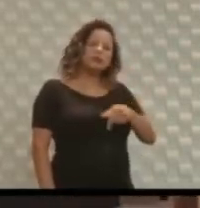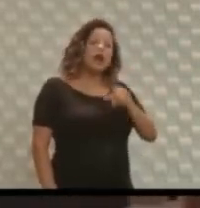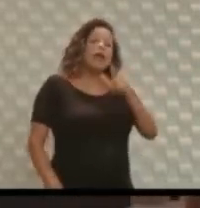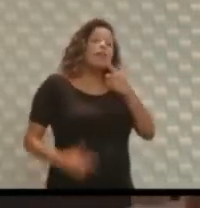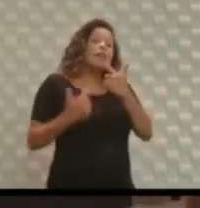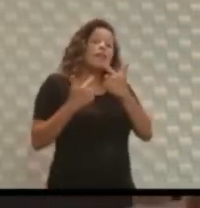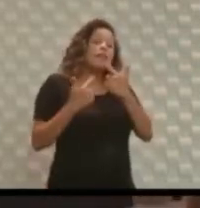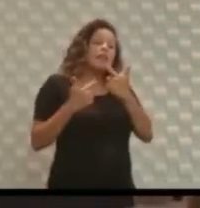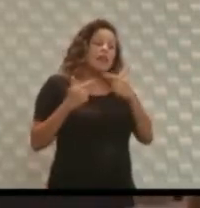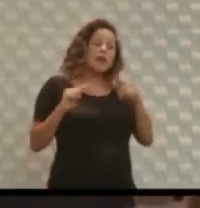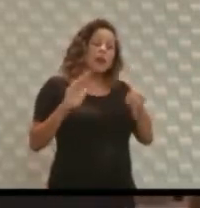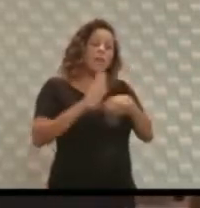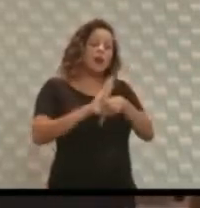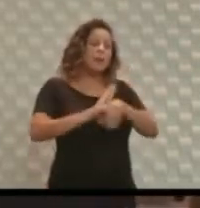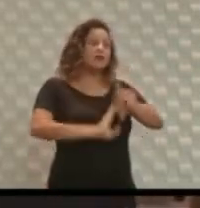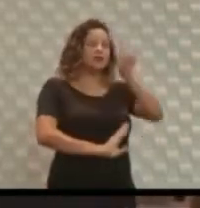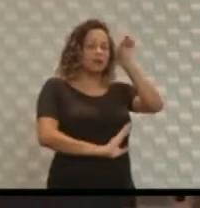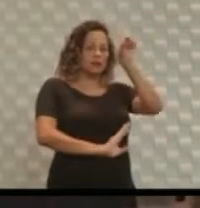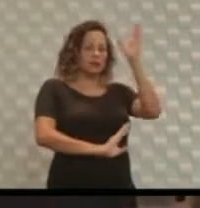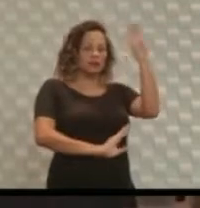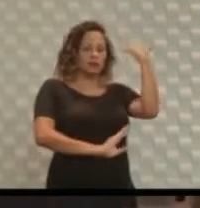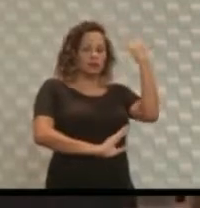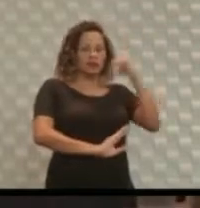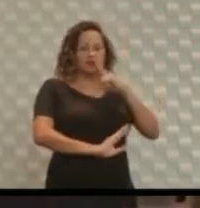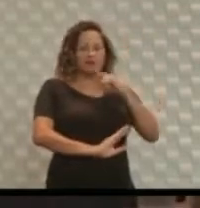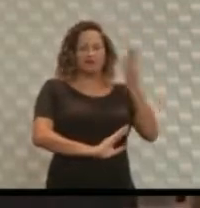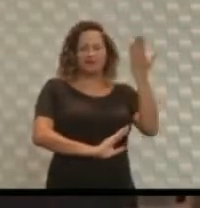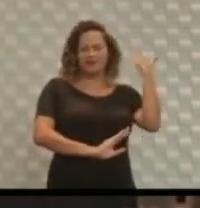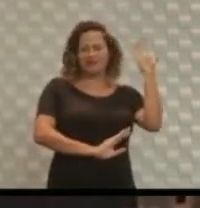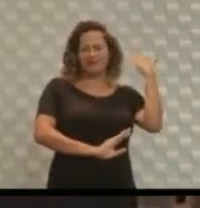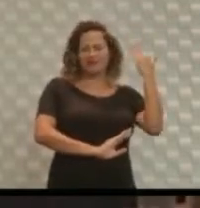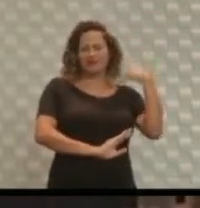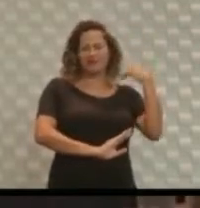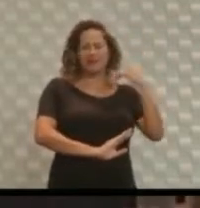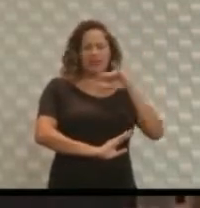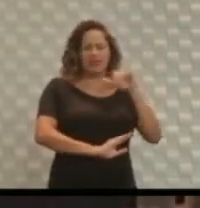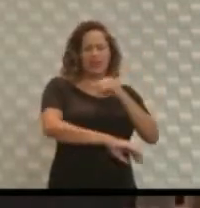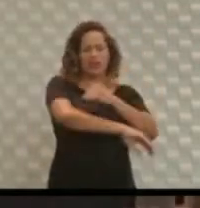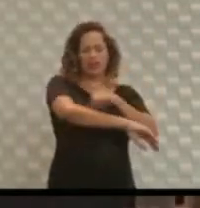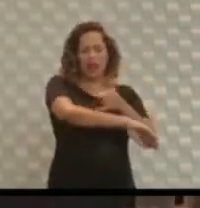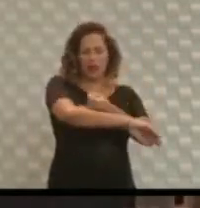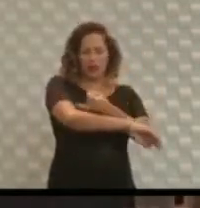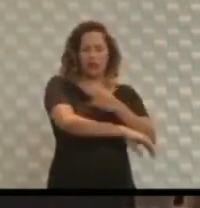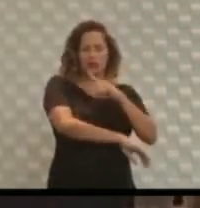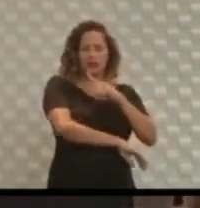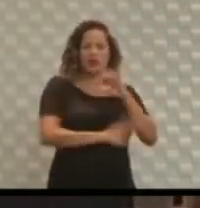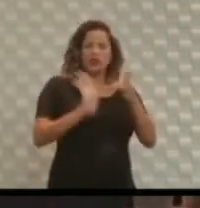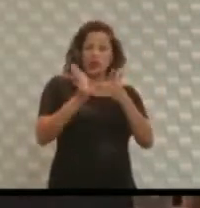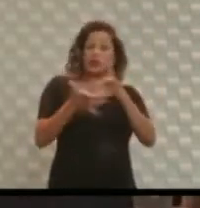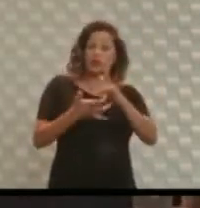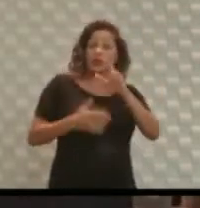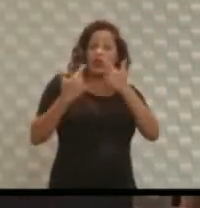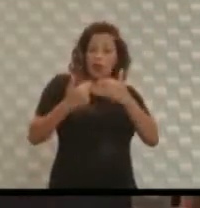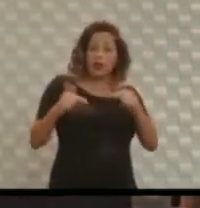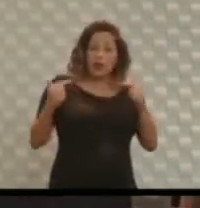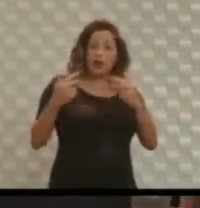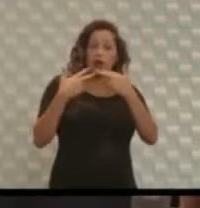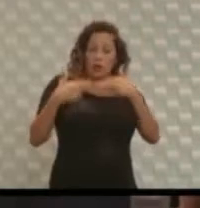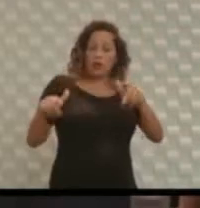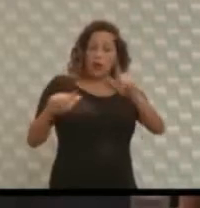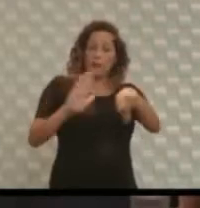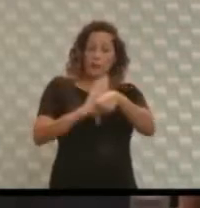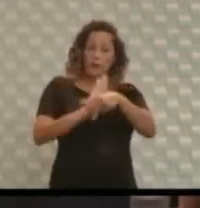Depois que estabeleceu o milênio lá em Jerusalém, Jesus vai falar hebraico e depois que nós finalizarmos todas as